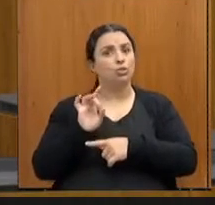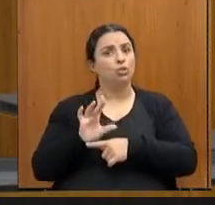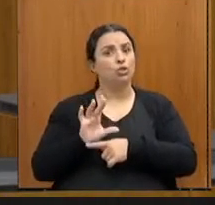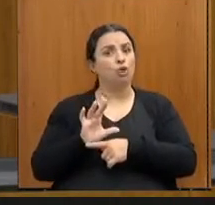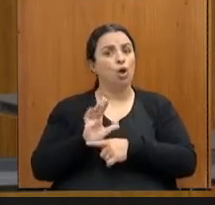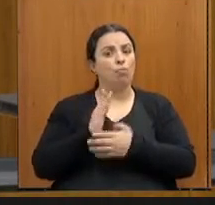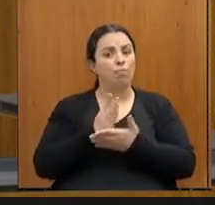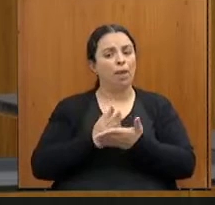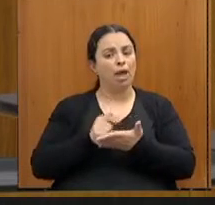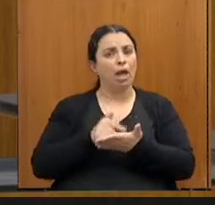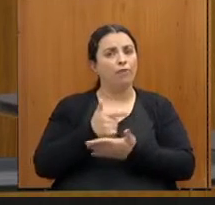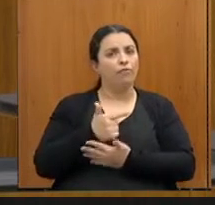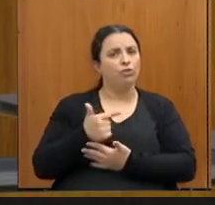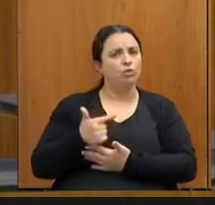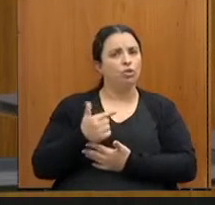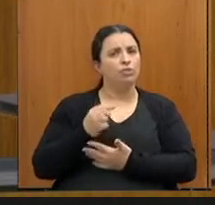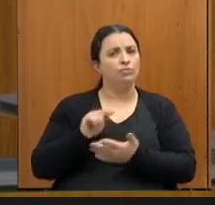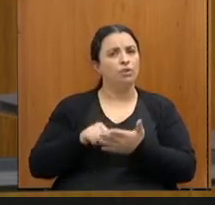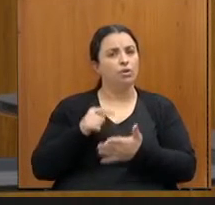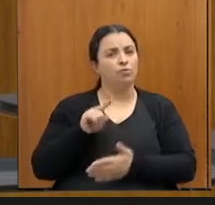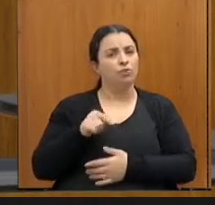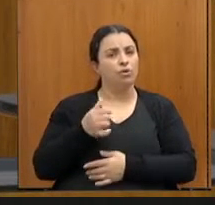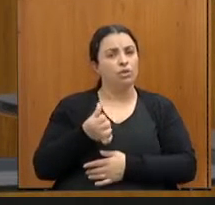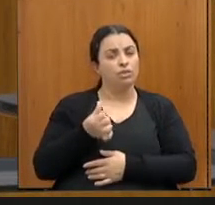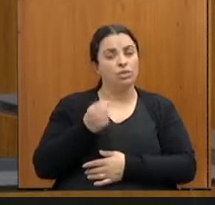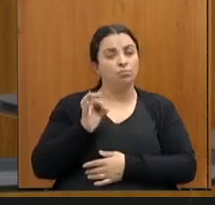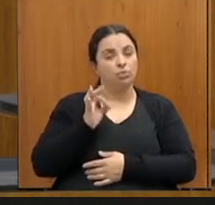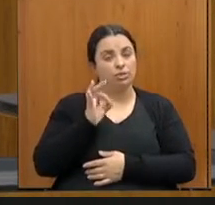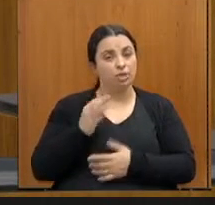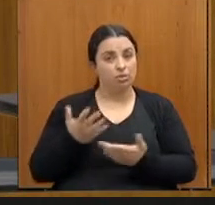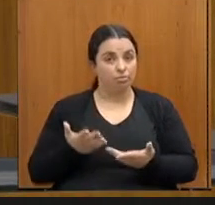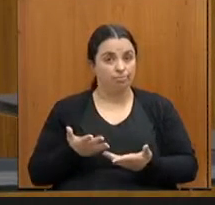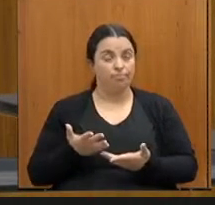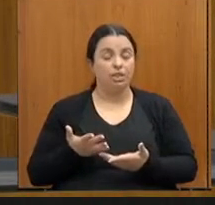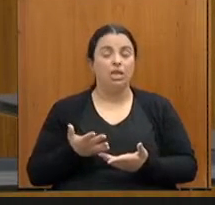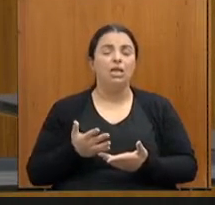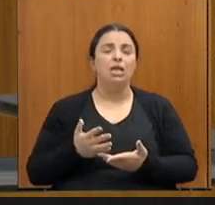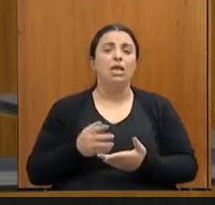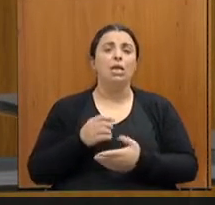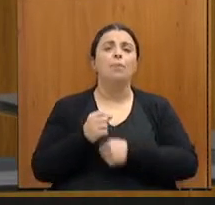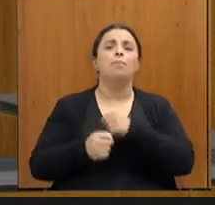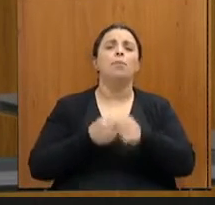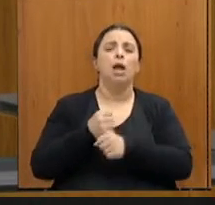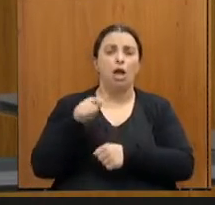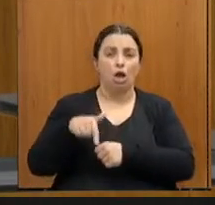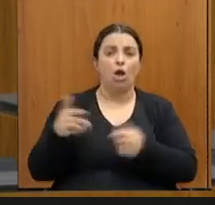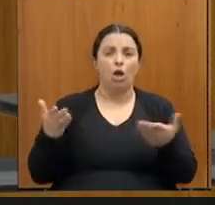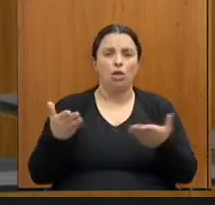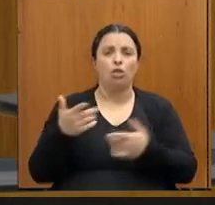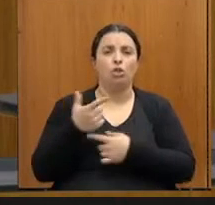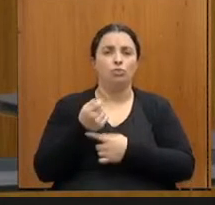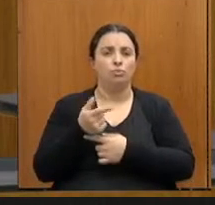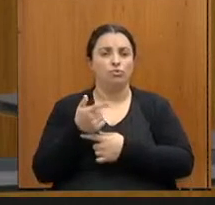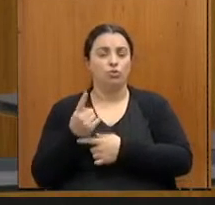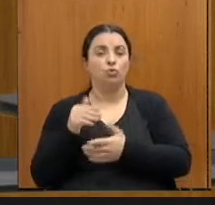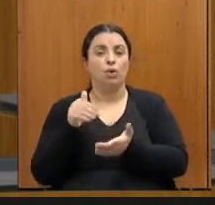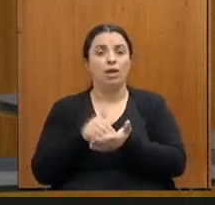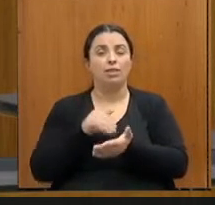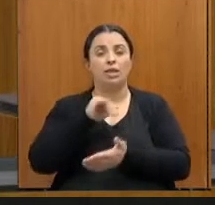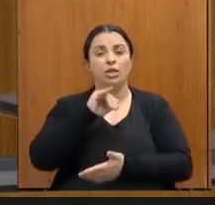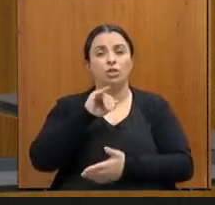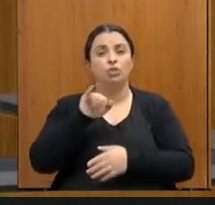22,6 por cento para 2021 dados do Portal da Transparência e até Junho